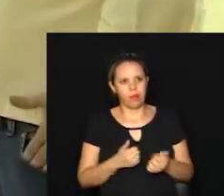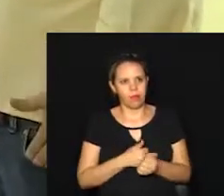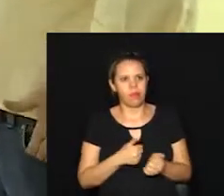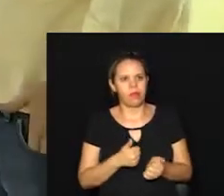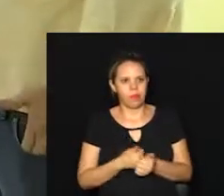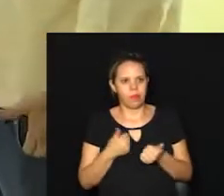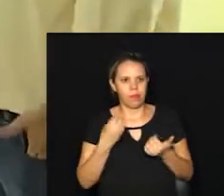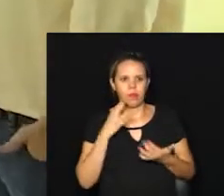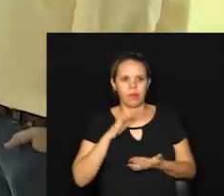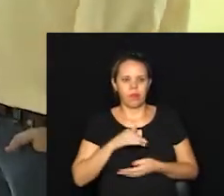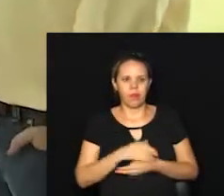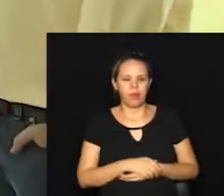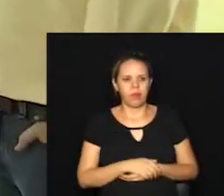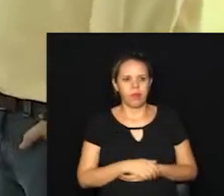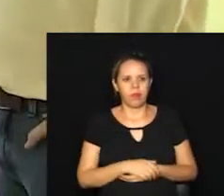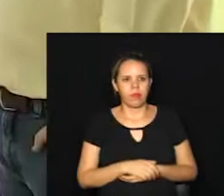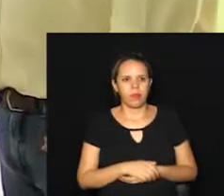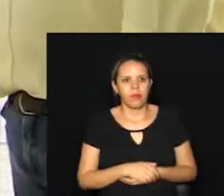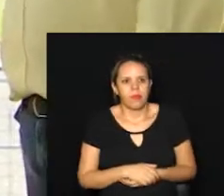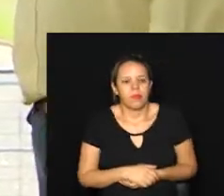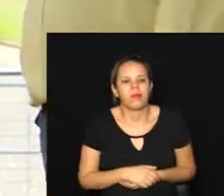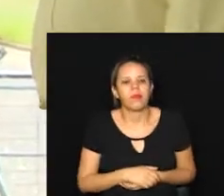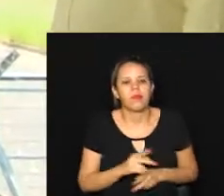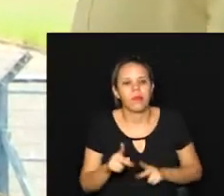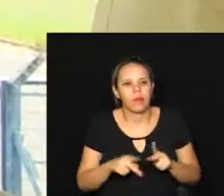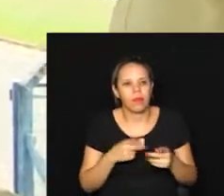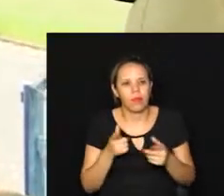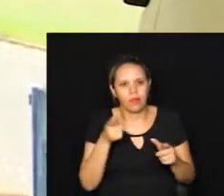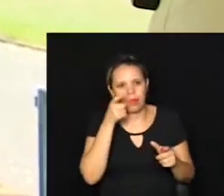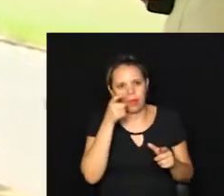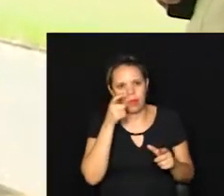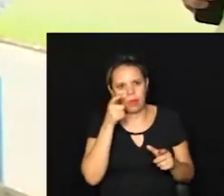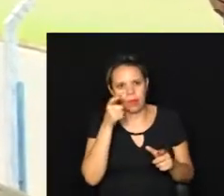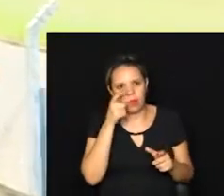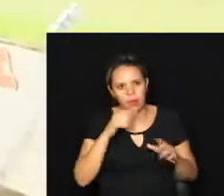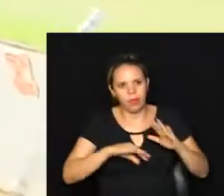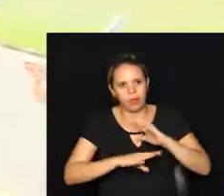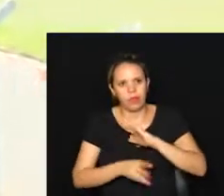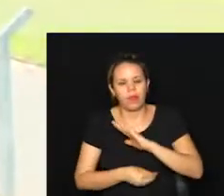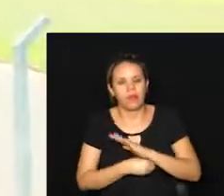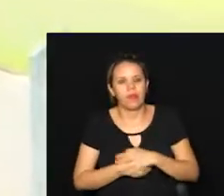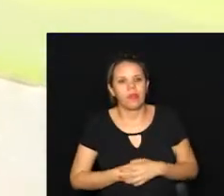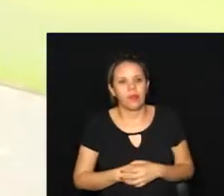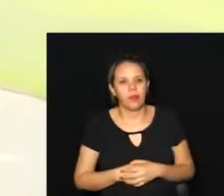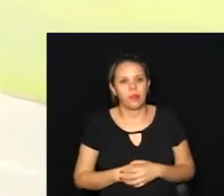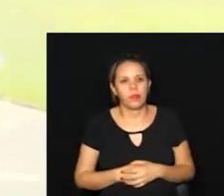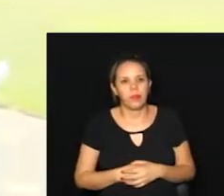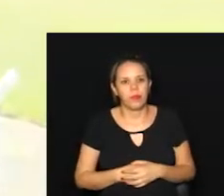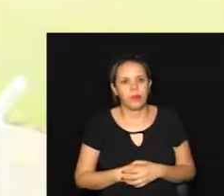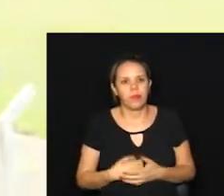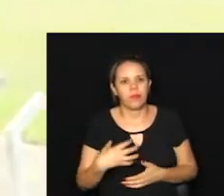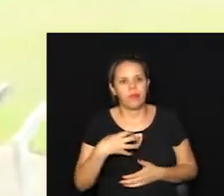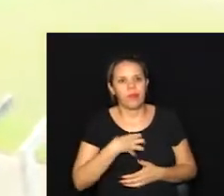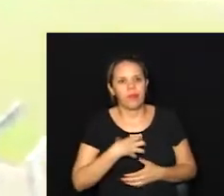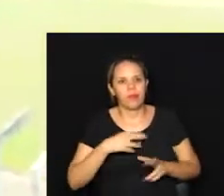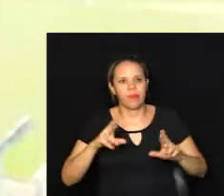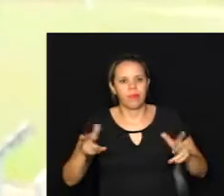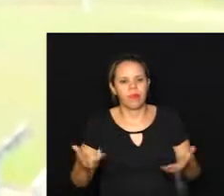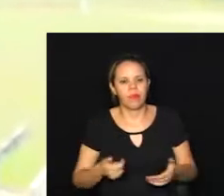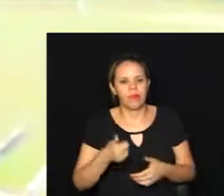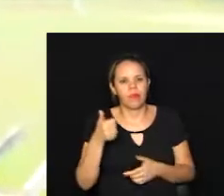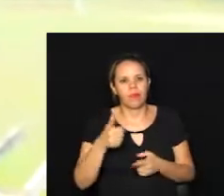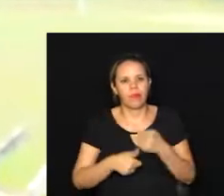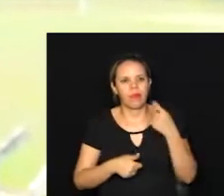Tudo bem? Boa tarde, Stefan. Boa tarde, André, Gabriel, os telespectadores do Câmara Total. É uma sensação diferente, né? Pela